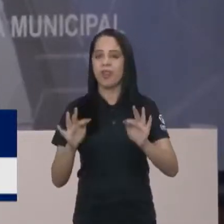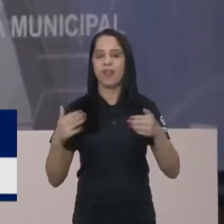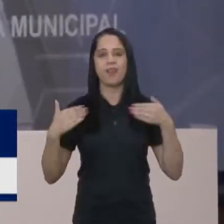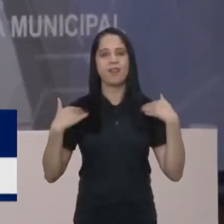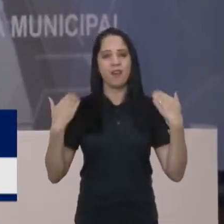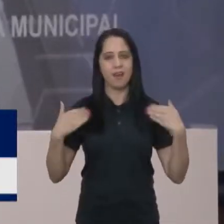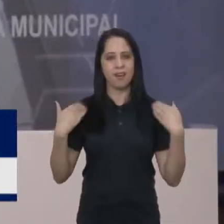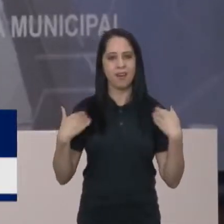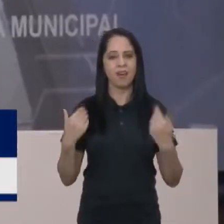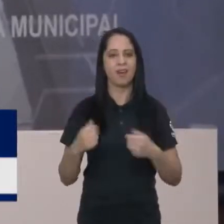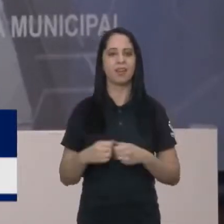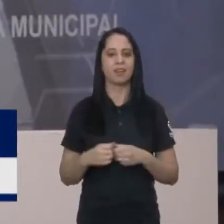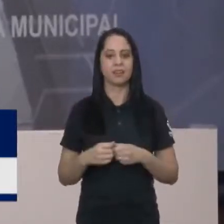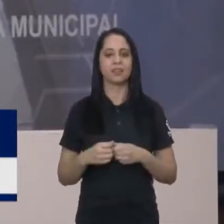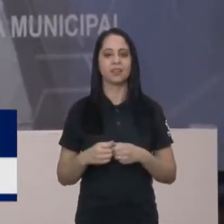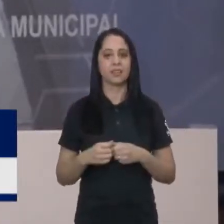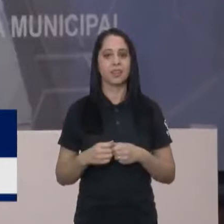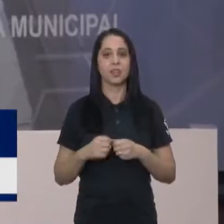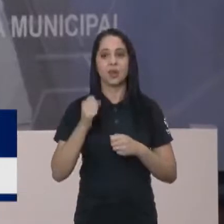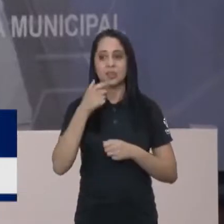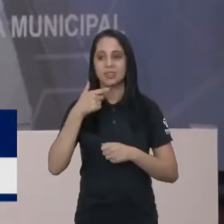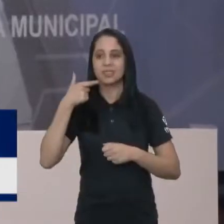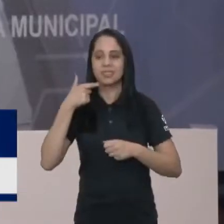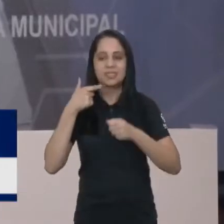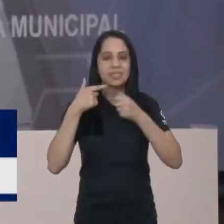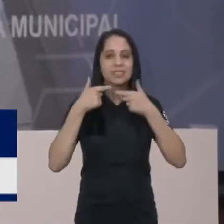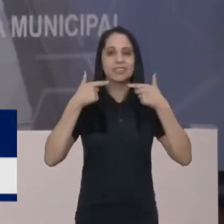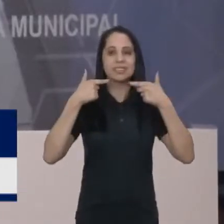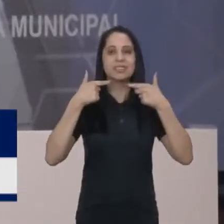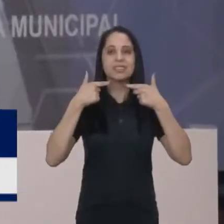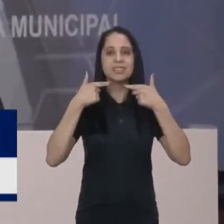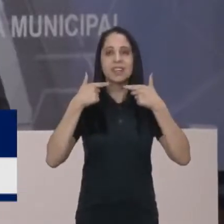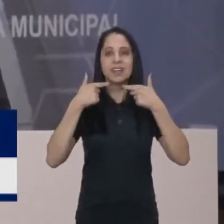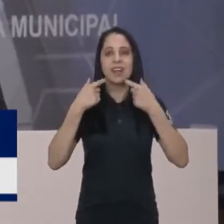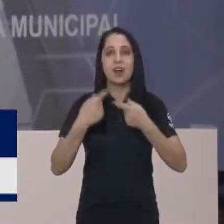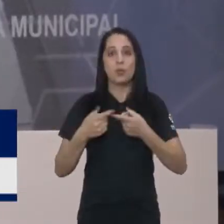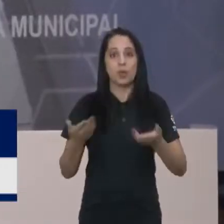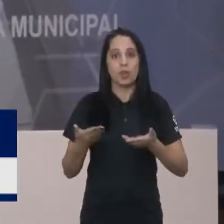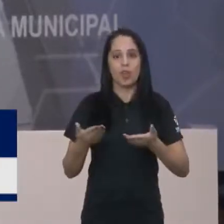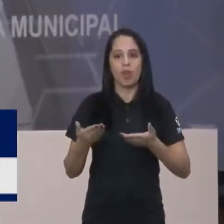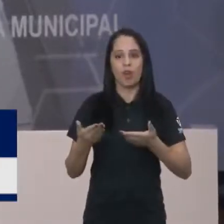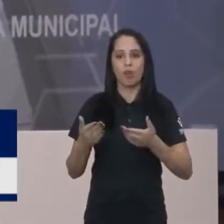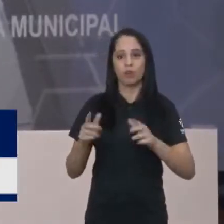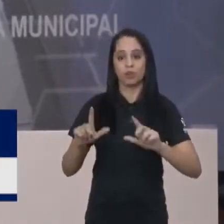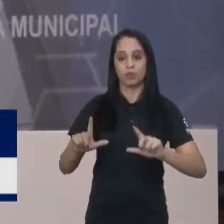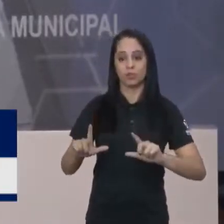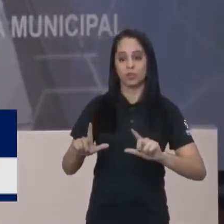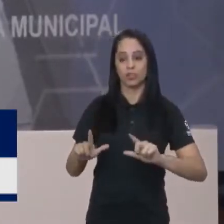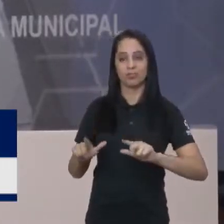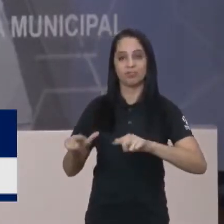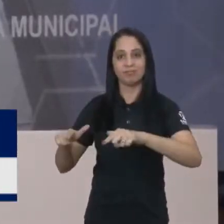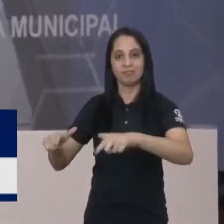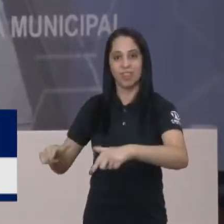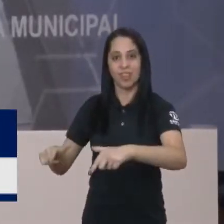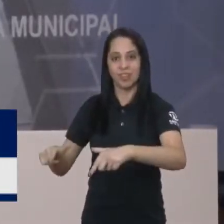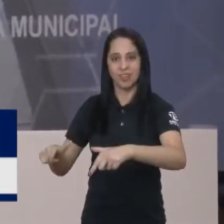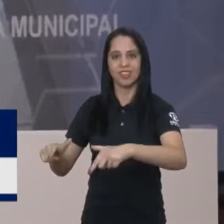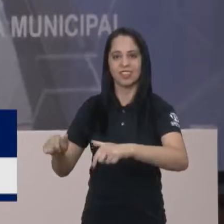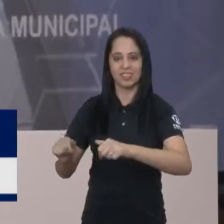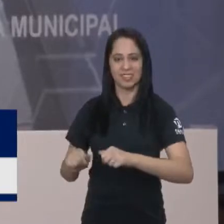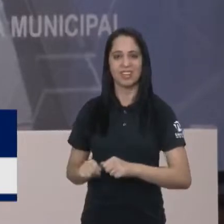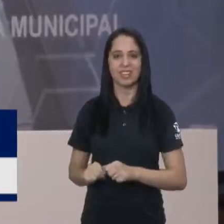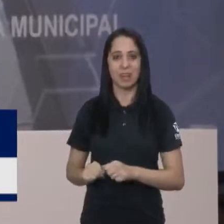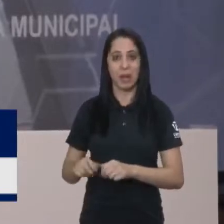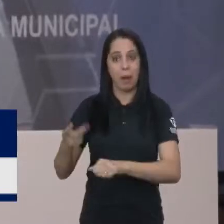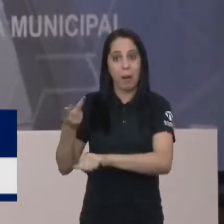nós. A gente fica muito contente quando tem um título como cidadão joseense, que a gente consegue conceder